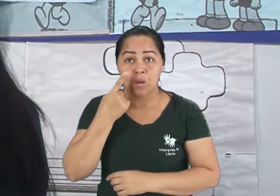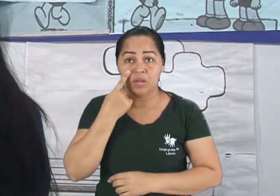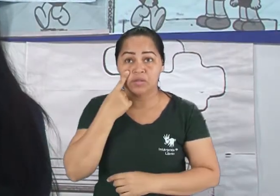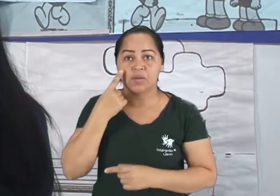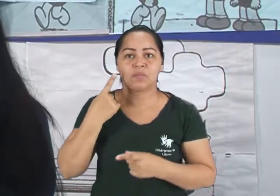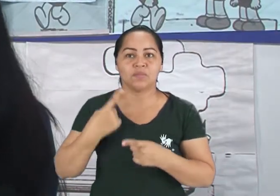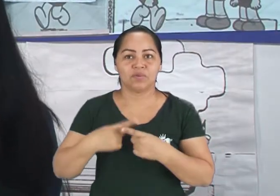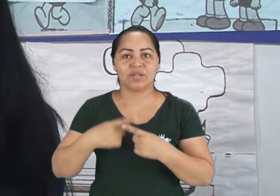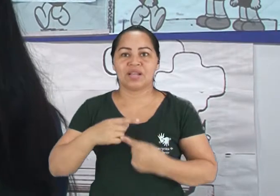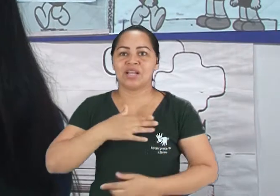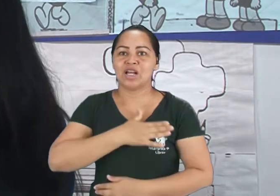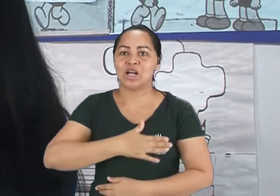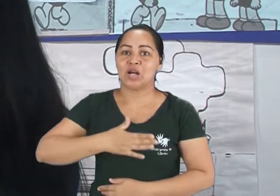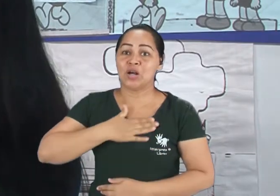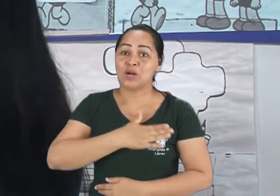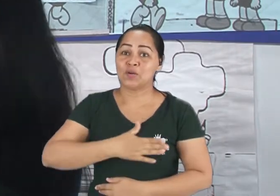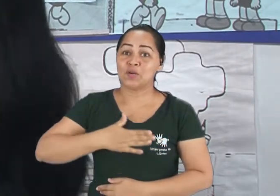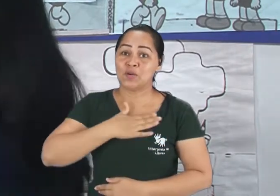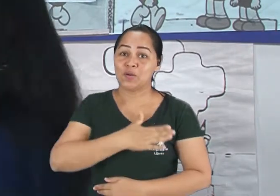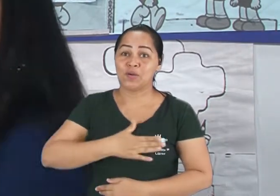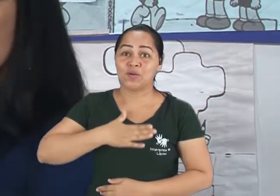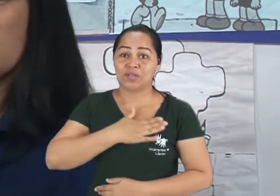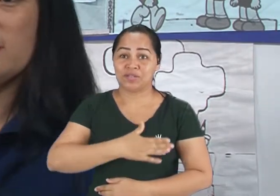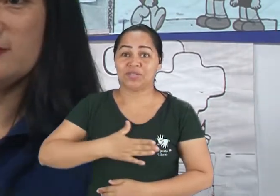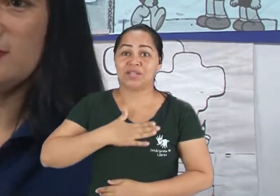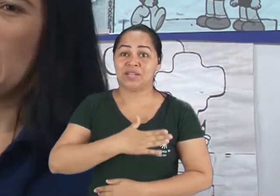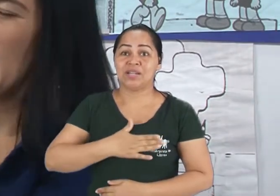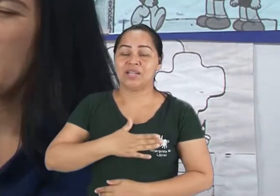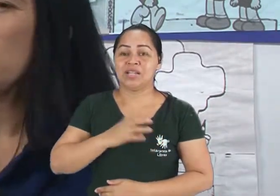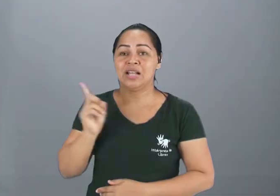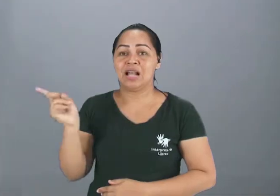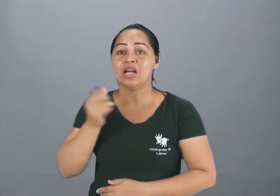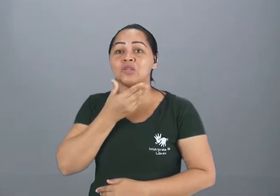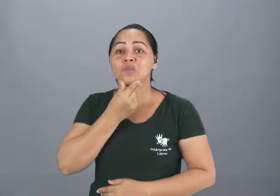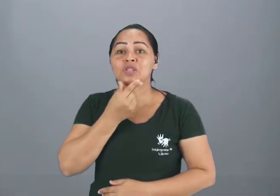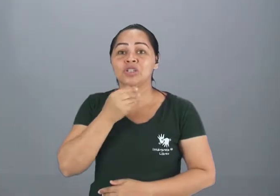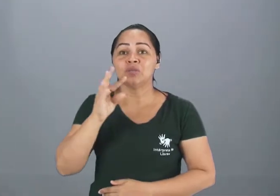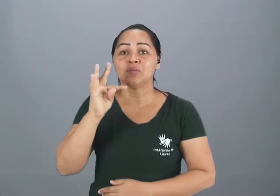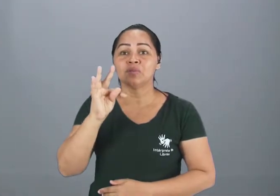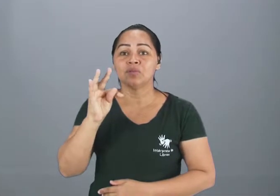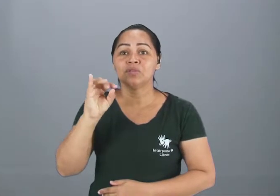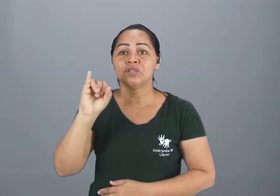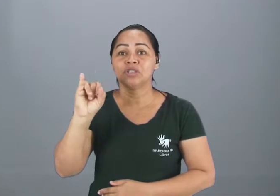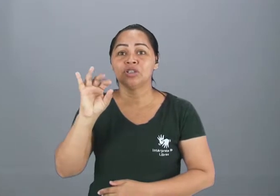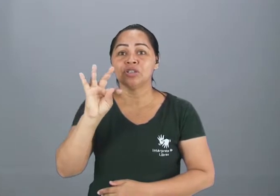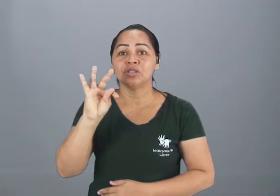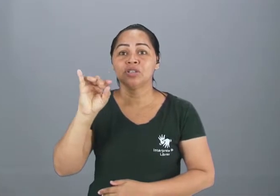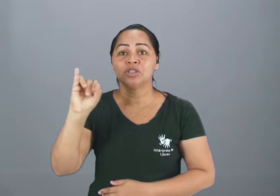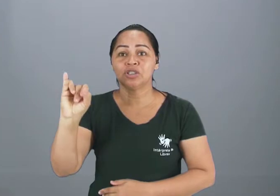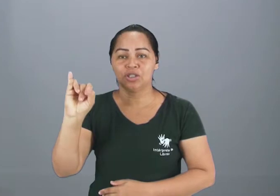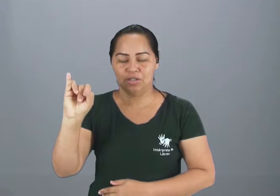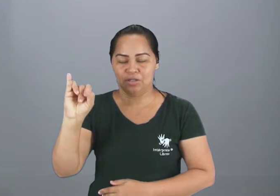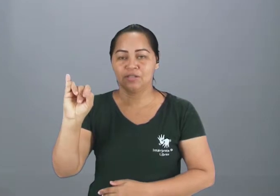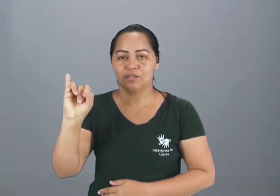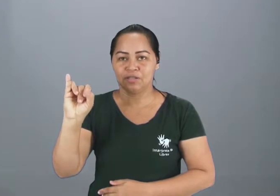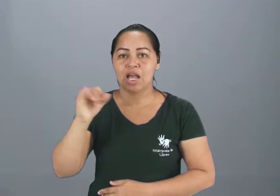ela deve gostar do Titi, ó, que é o outro personagem. Ela deve gostar do Titi, tá?